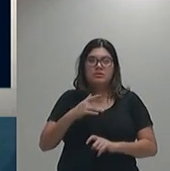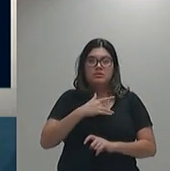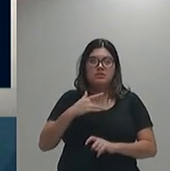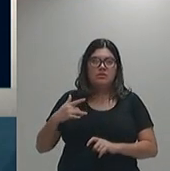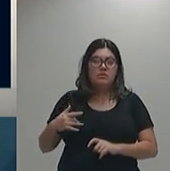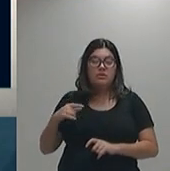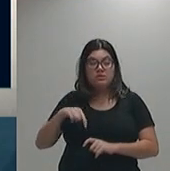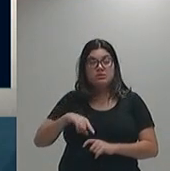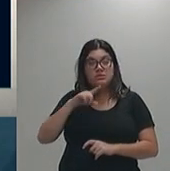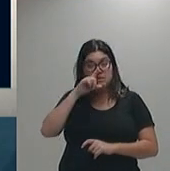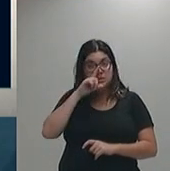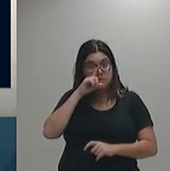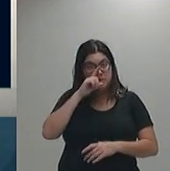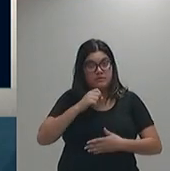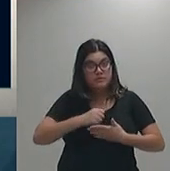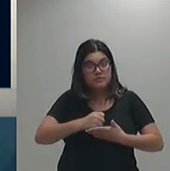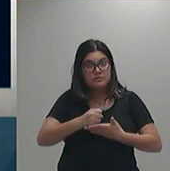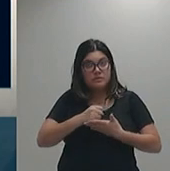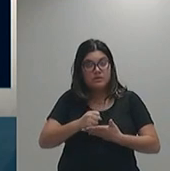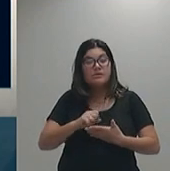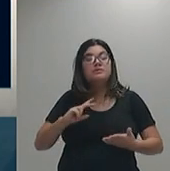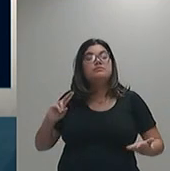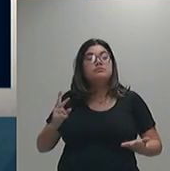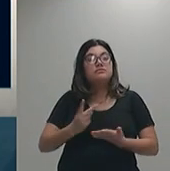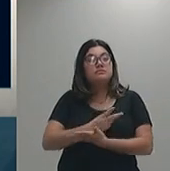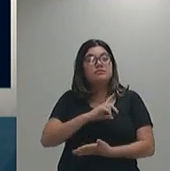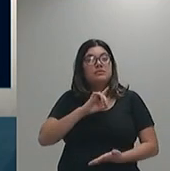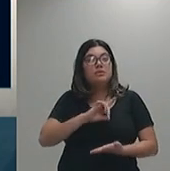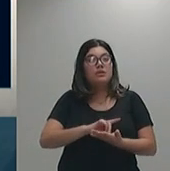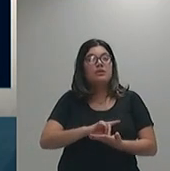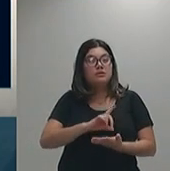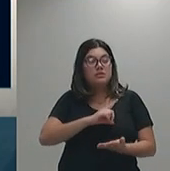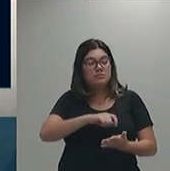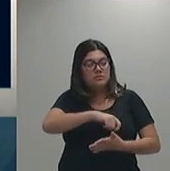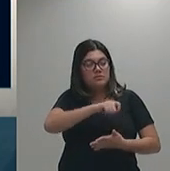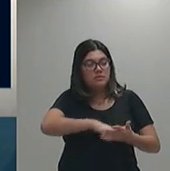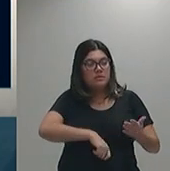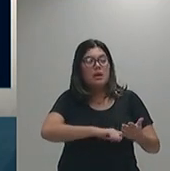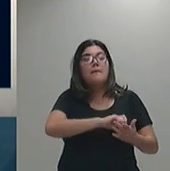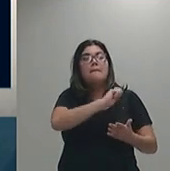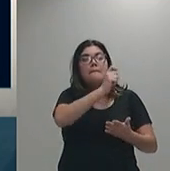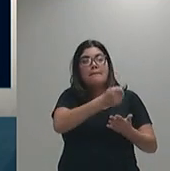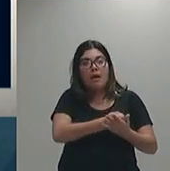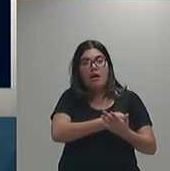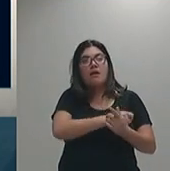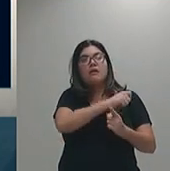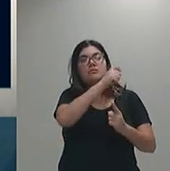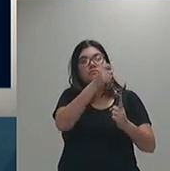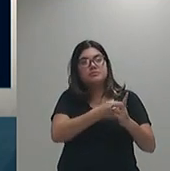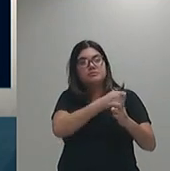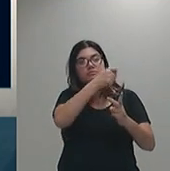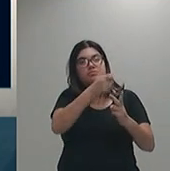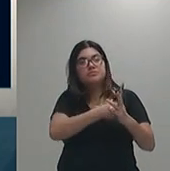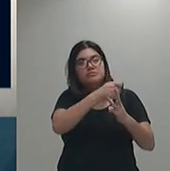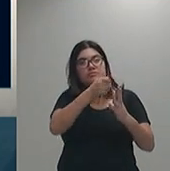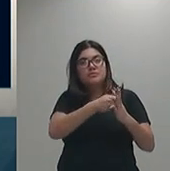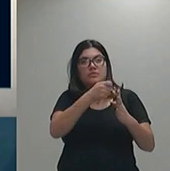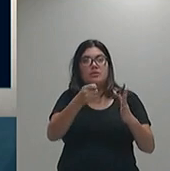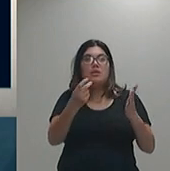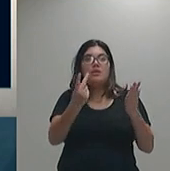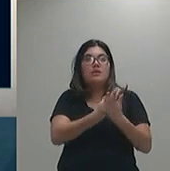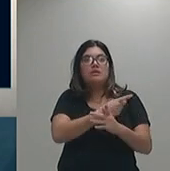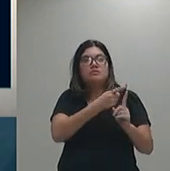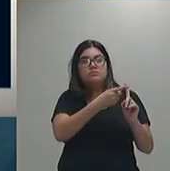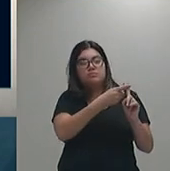ele integralmente assumido pelo estipulante que paga mensalmente todos os Sinistros ocorridos nesse período